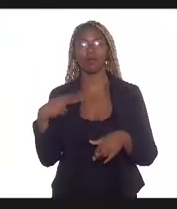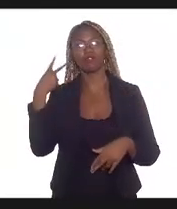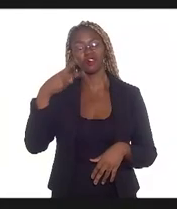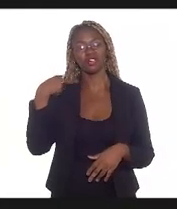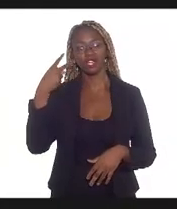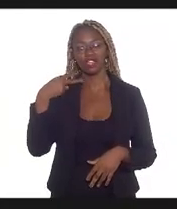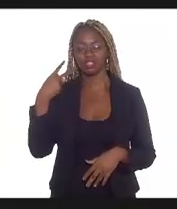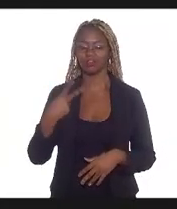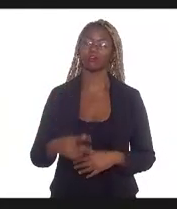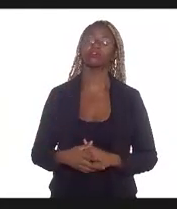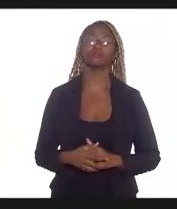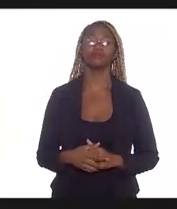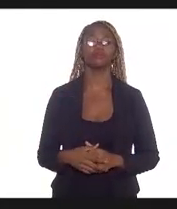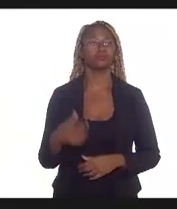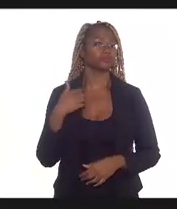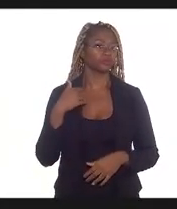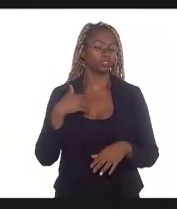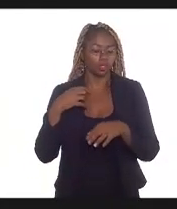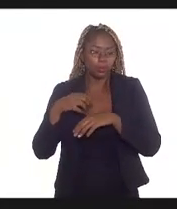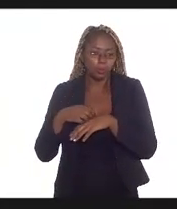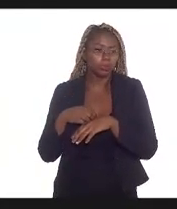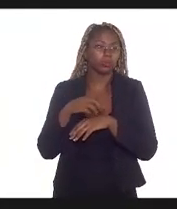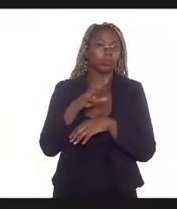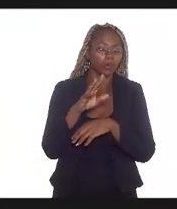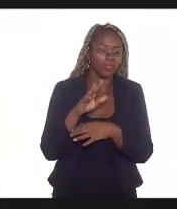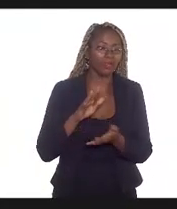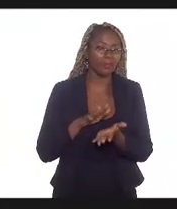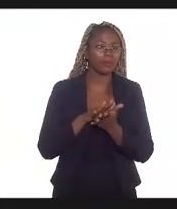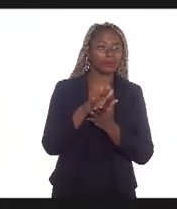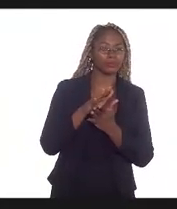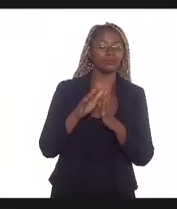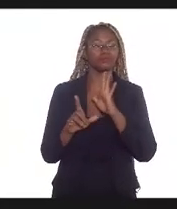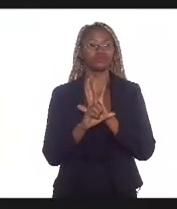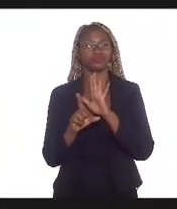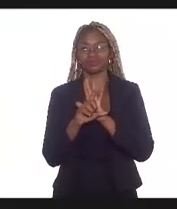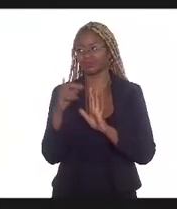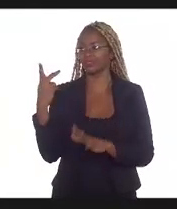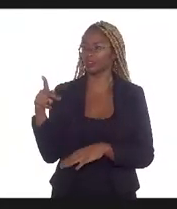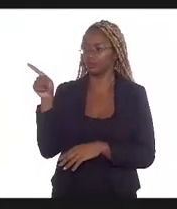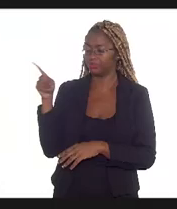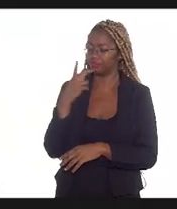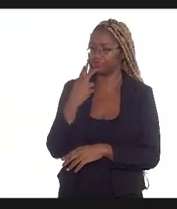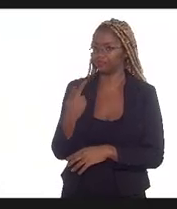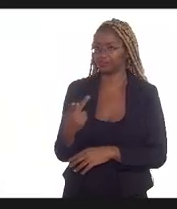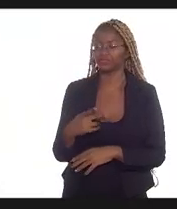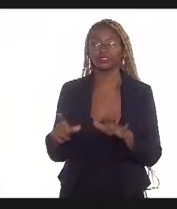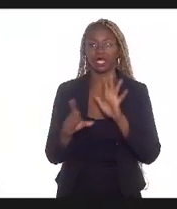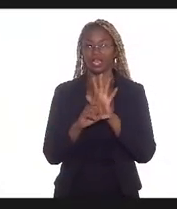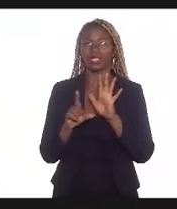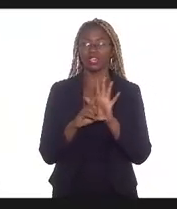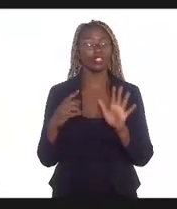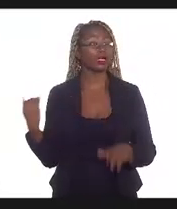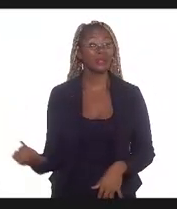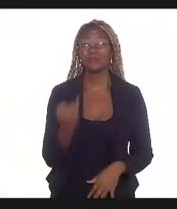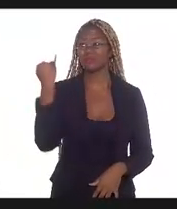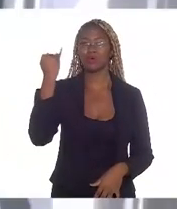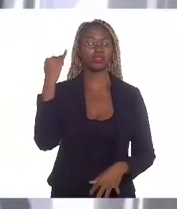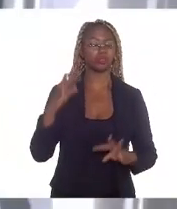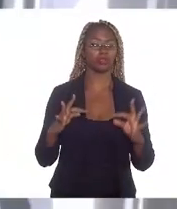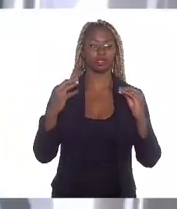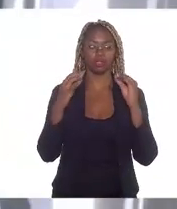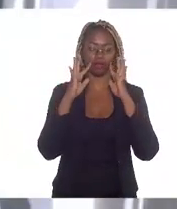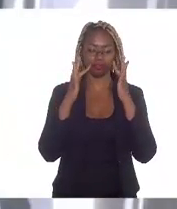fiz a remissão à lei de Vossa Excelência, que é fundamental para as famílias.